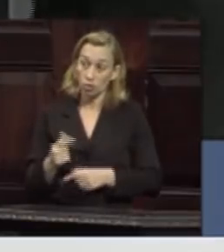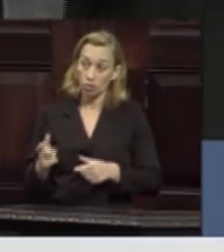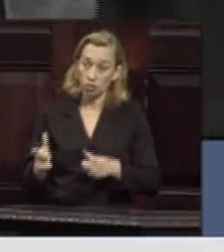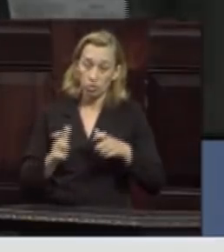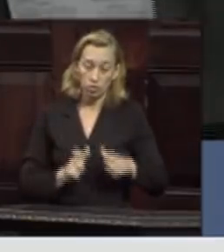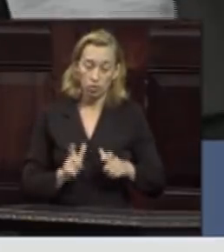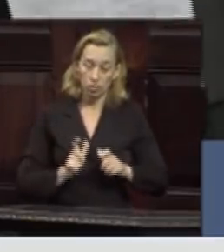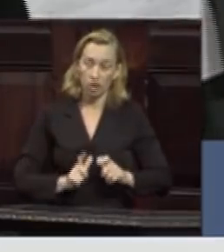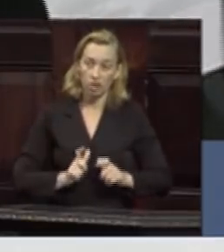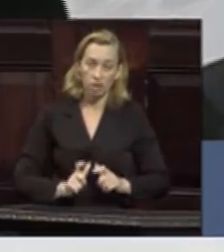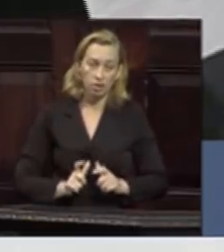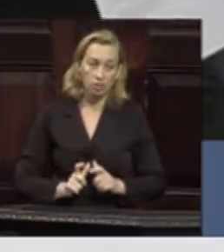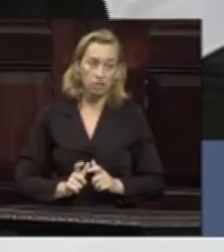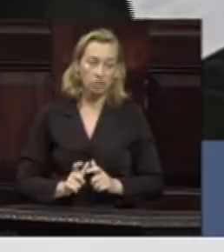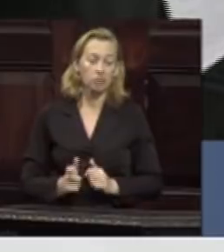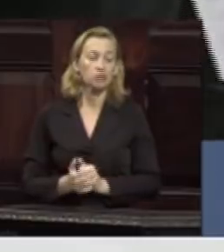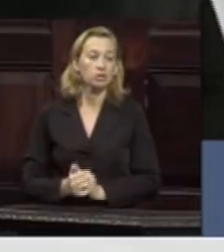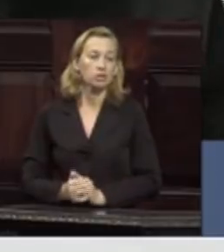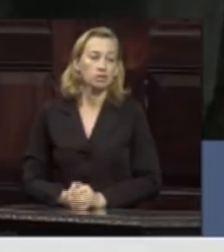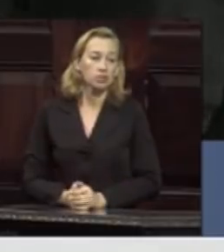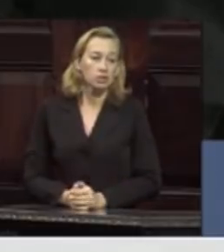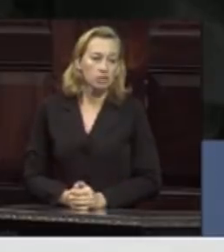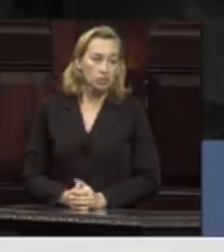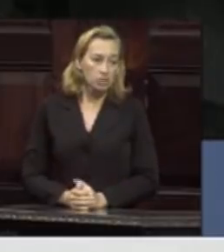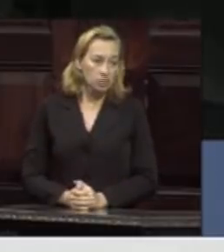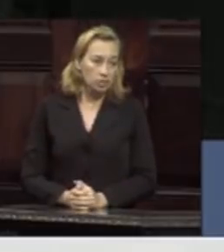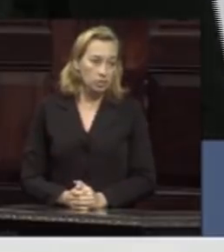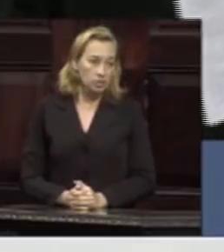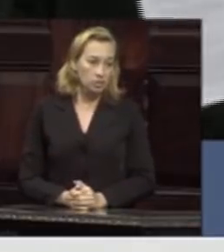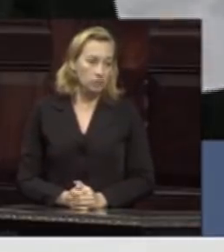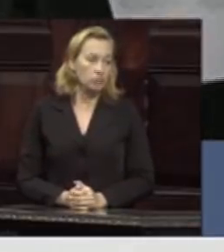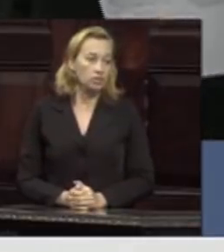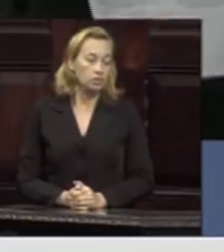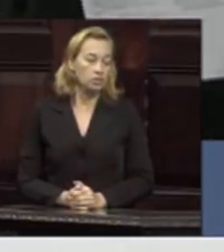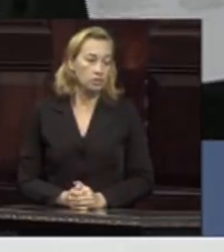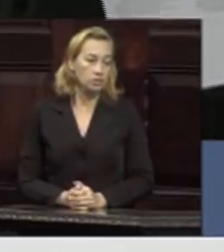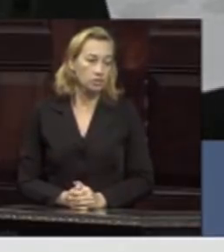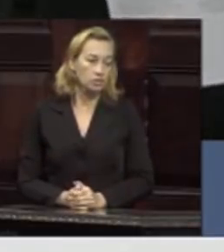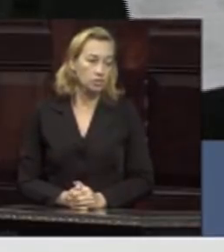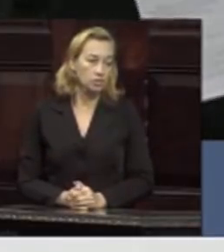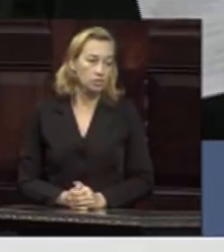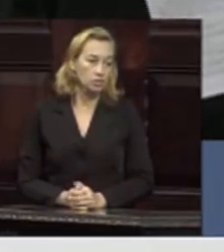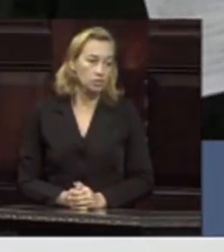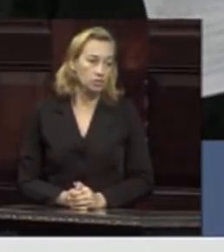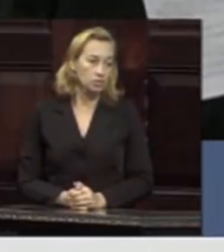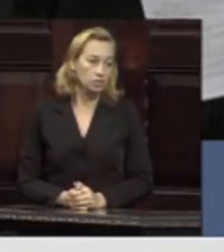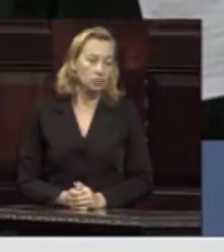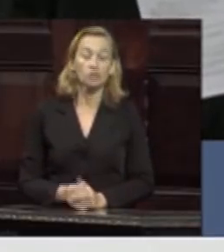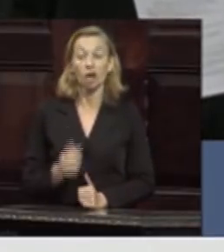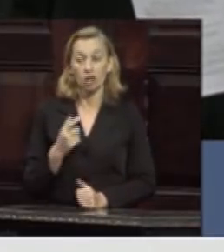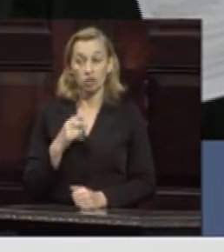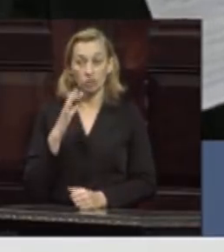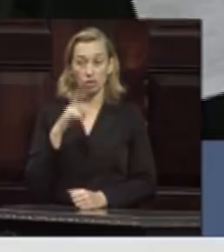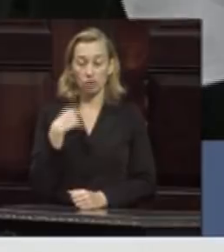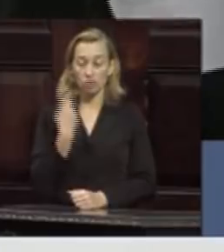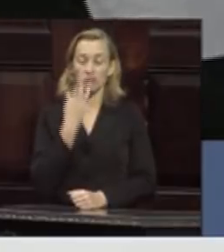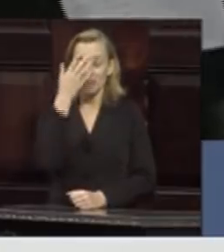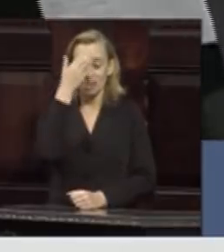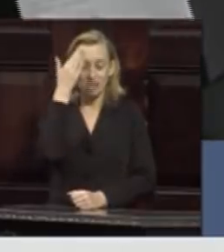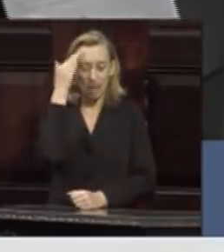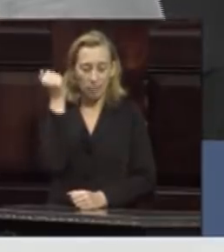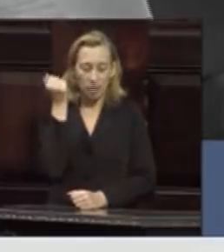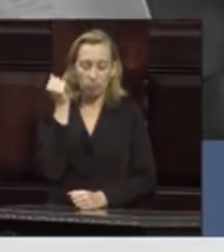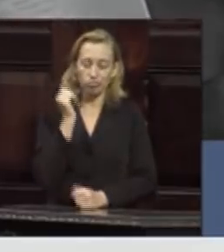ser sancionado em abril. Todos nós temos clareza que a gente vive um processo difícil com